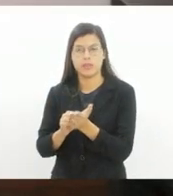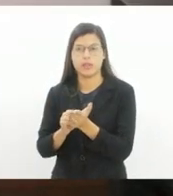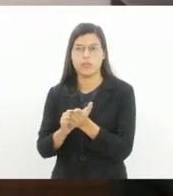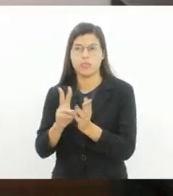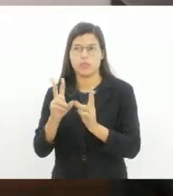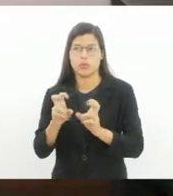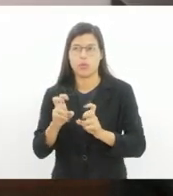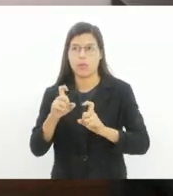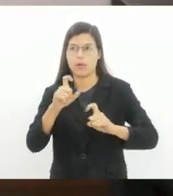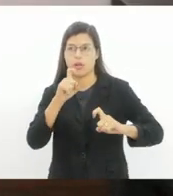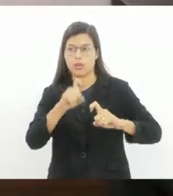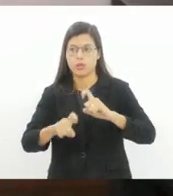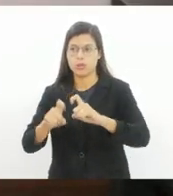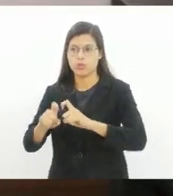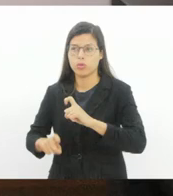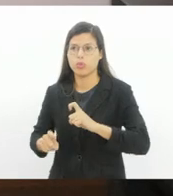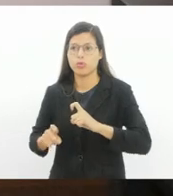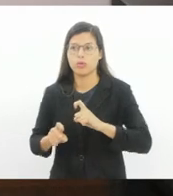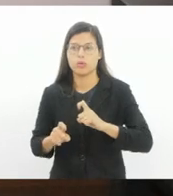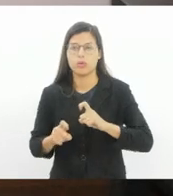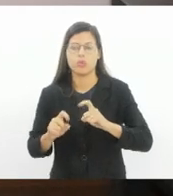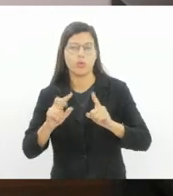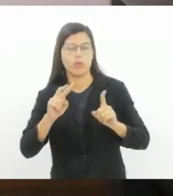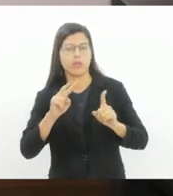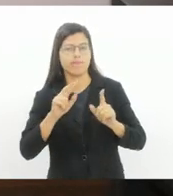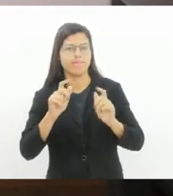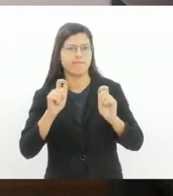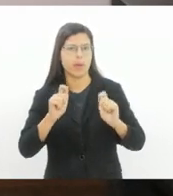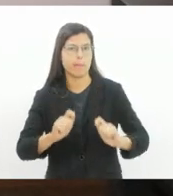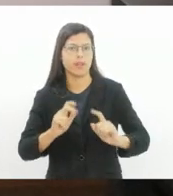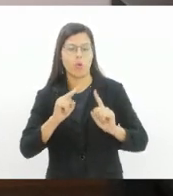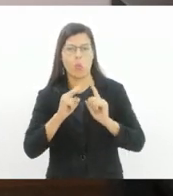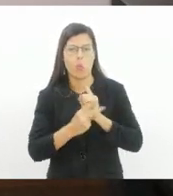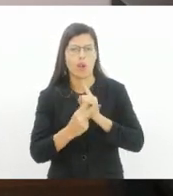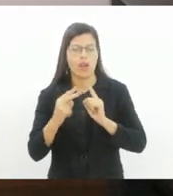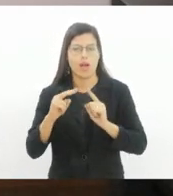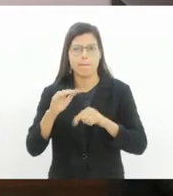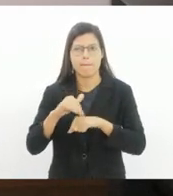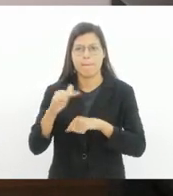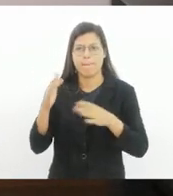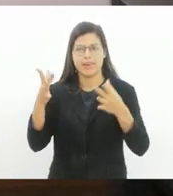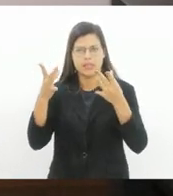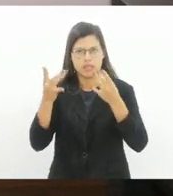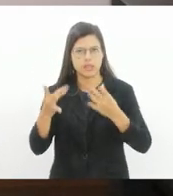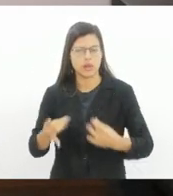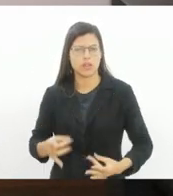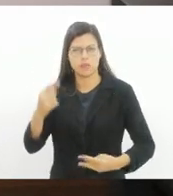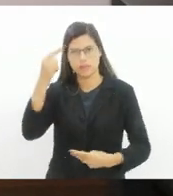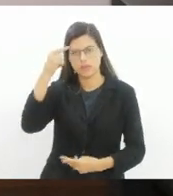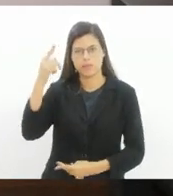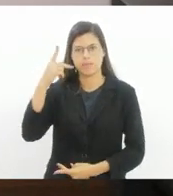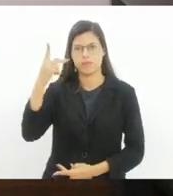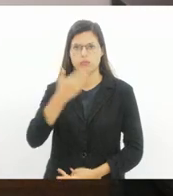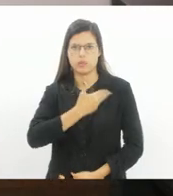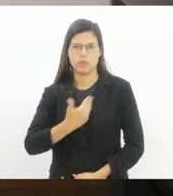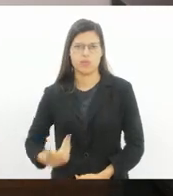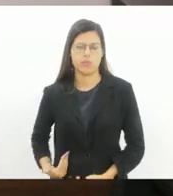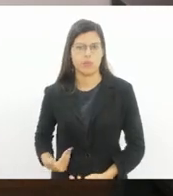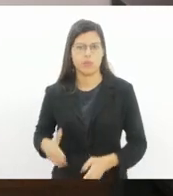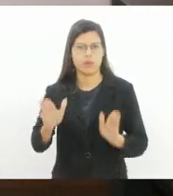estupros e que permitam que a gente faça um olhar mais detalhado, assim, né, pensando políticas públicas mais específicas